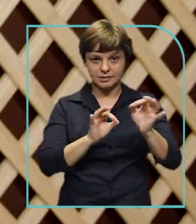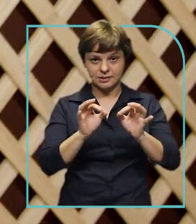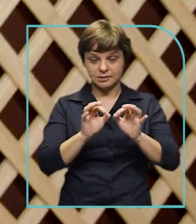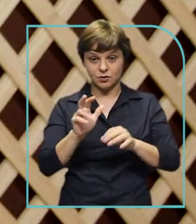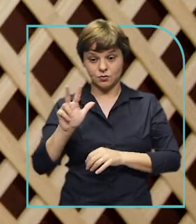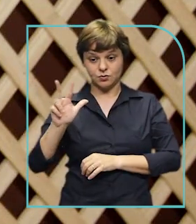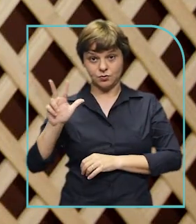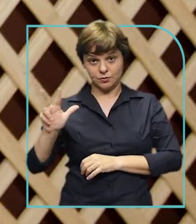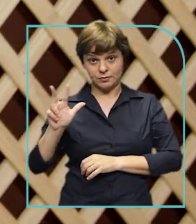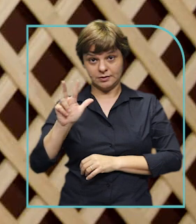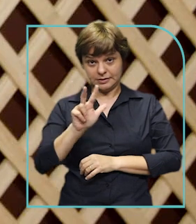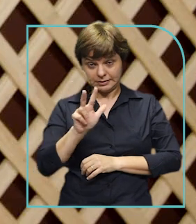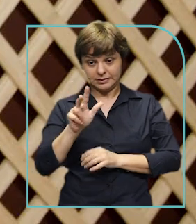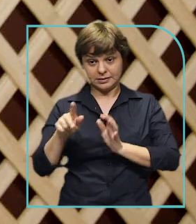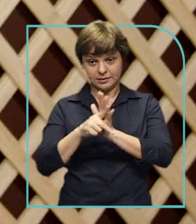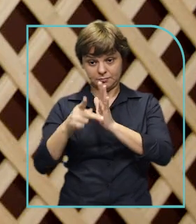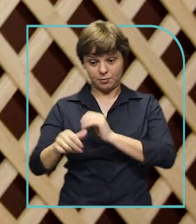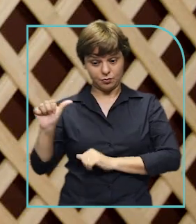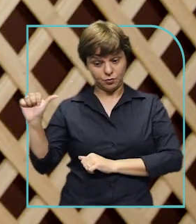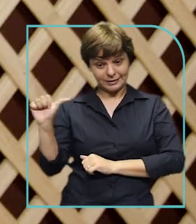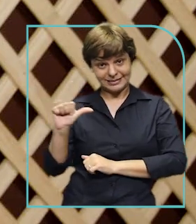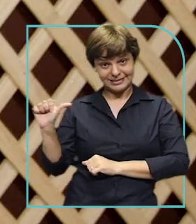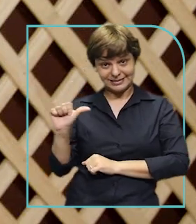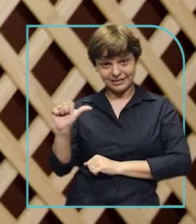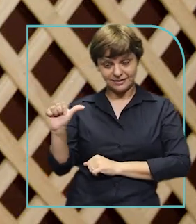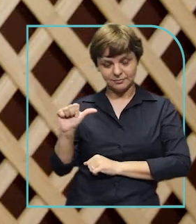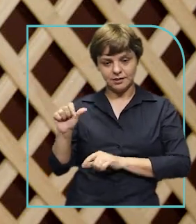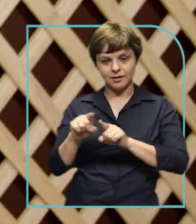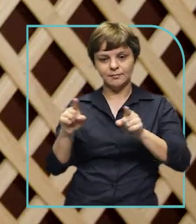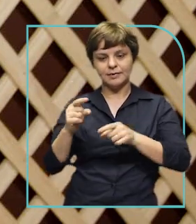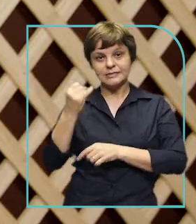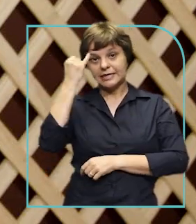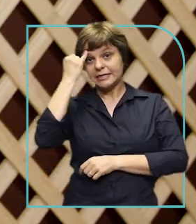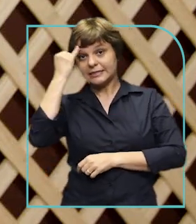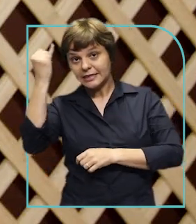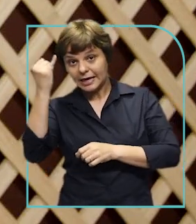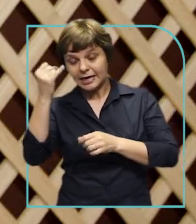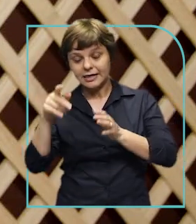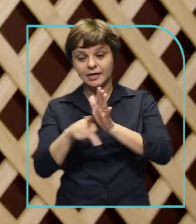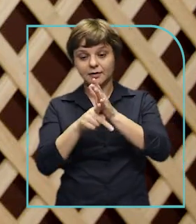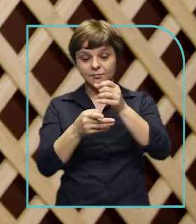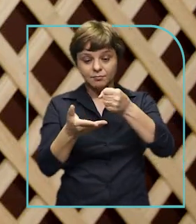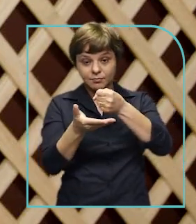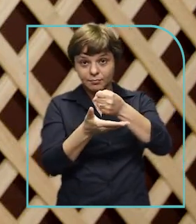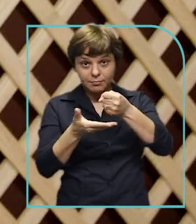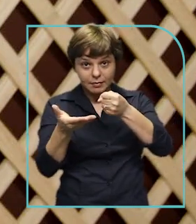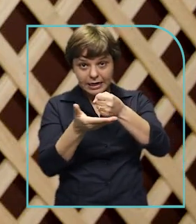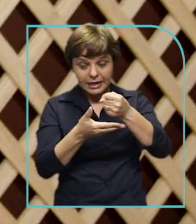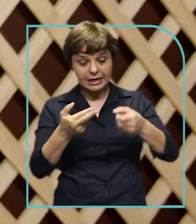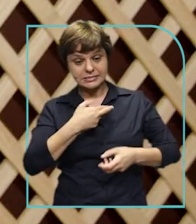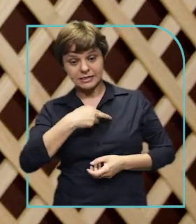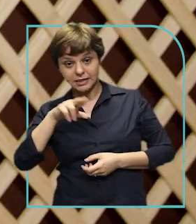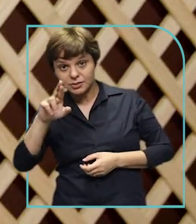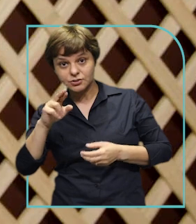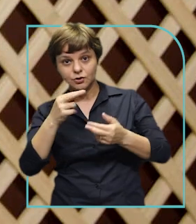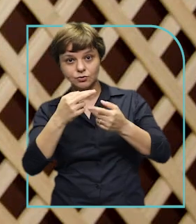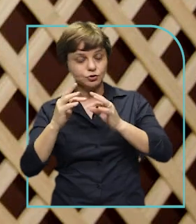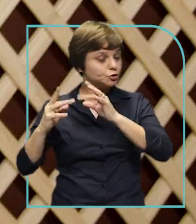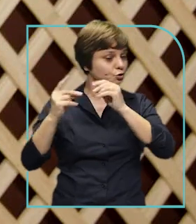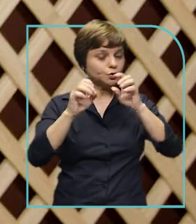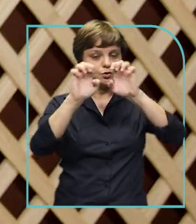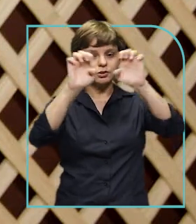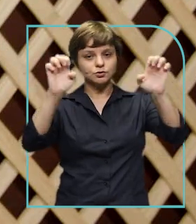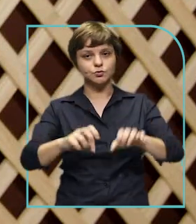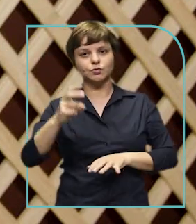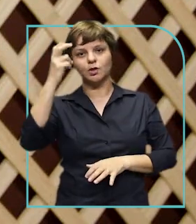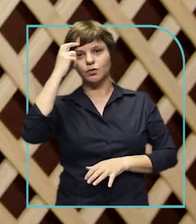ele só volta ao poder, mas a ideia fundamentalista da religião, de toda aquela